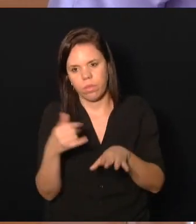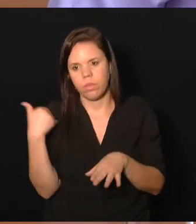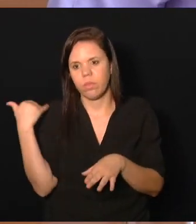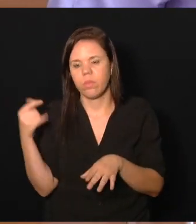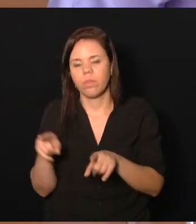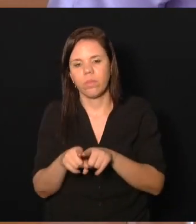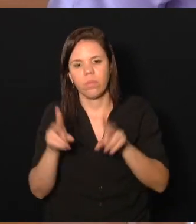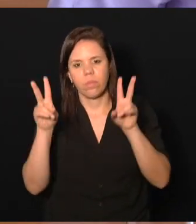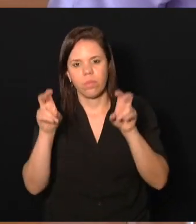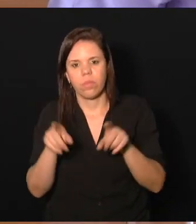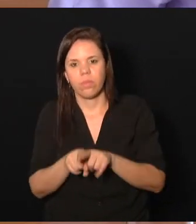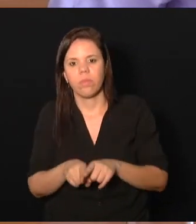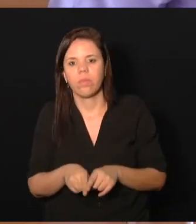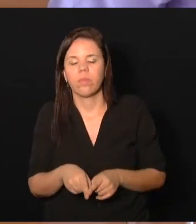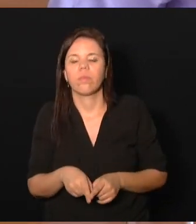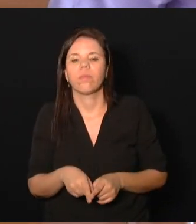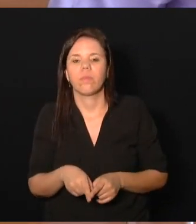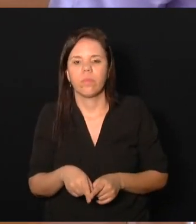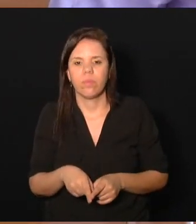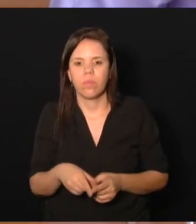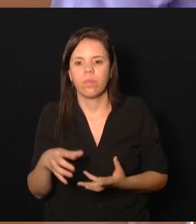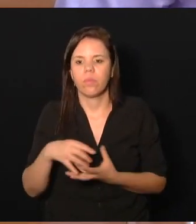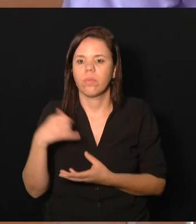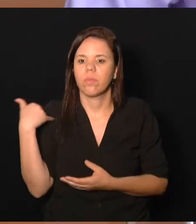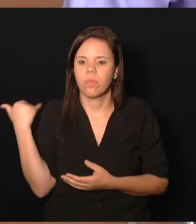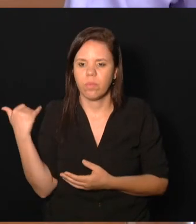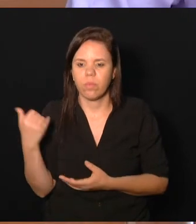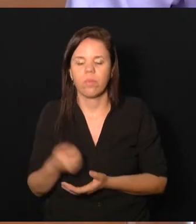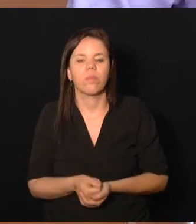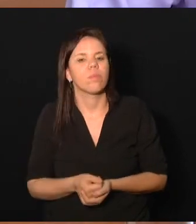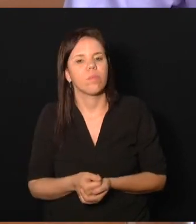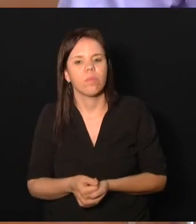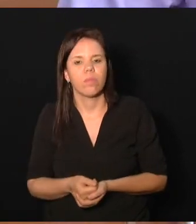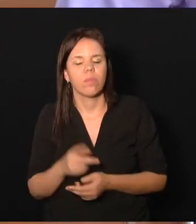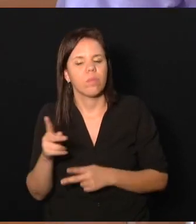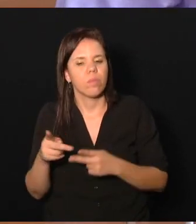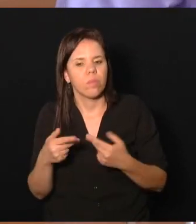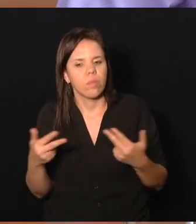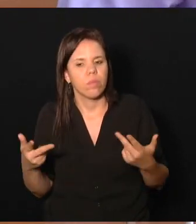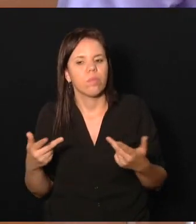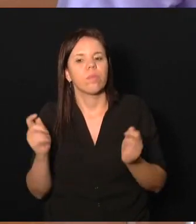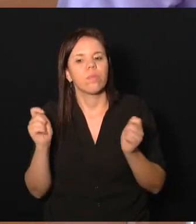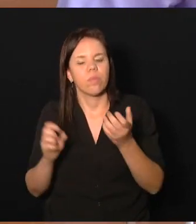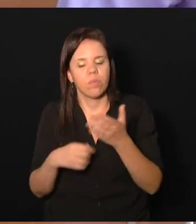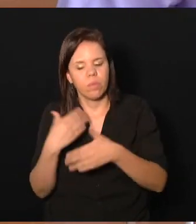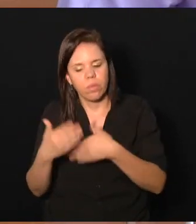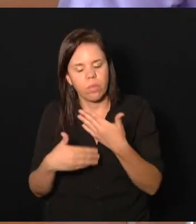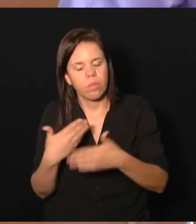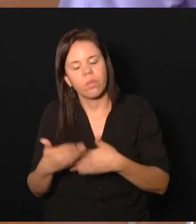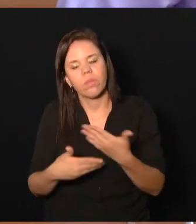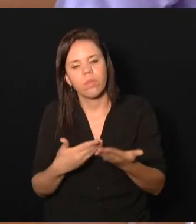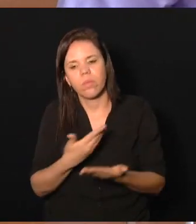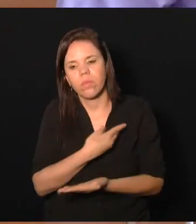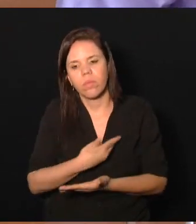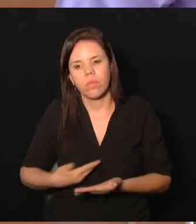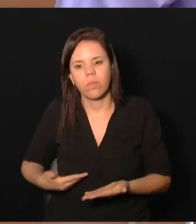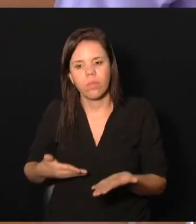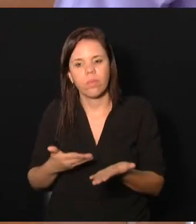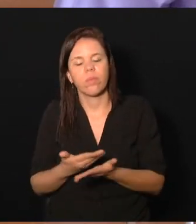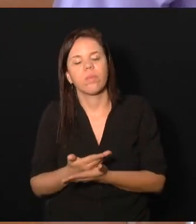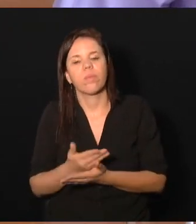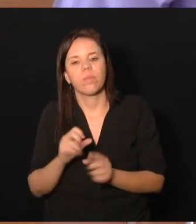essa temática dos idosos da terceira idade, que as coisas possam caminhar para que o governo, a